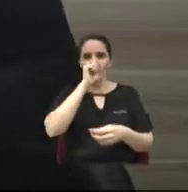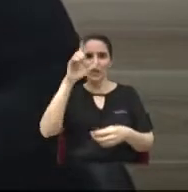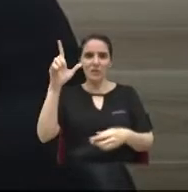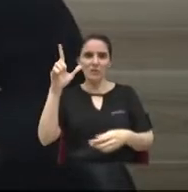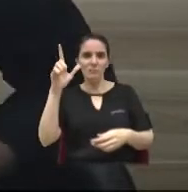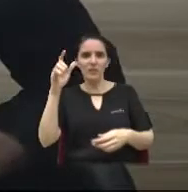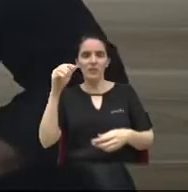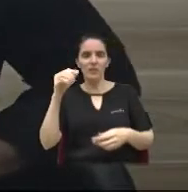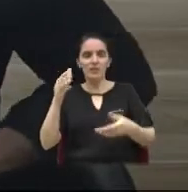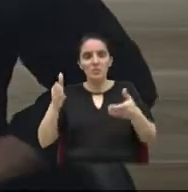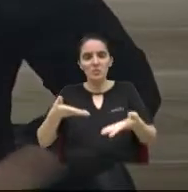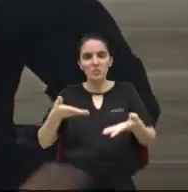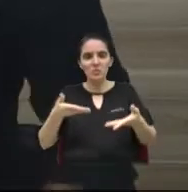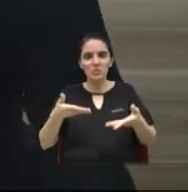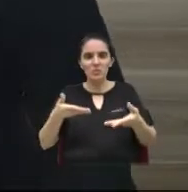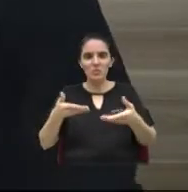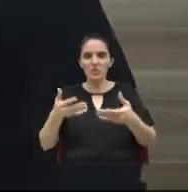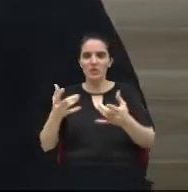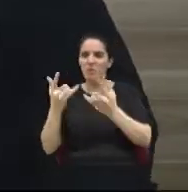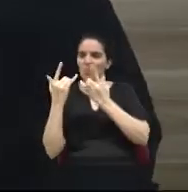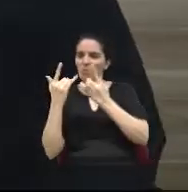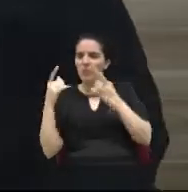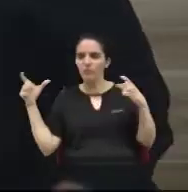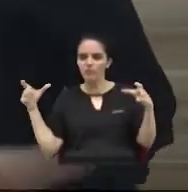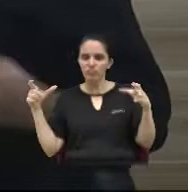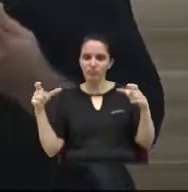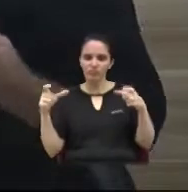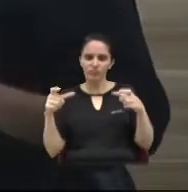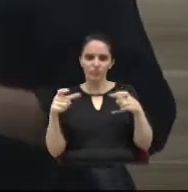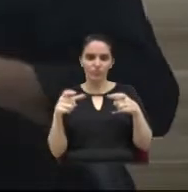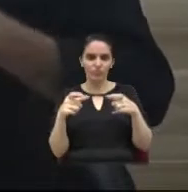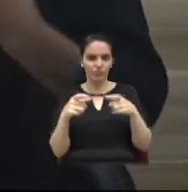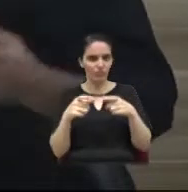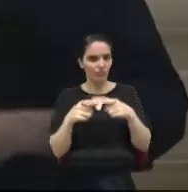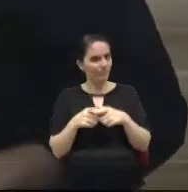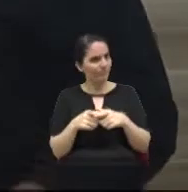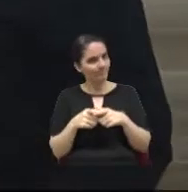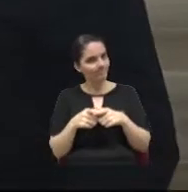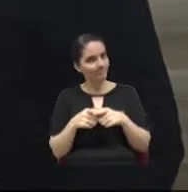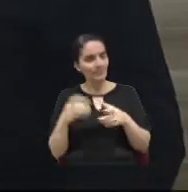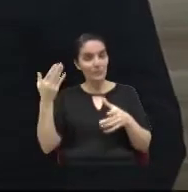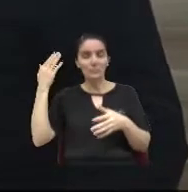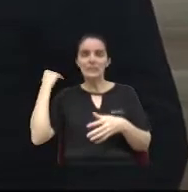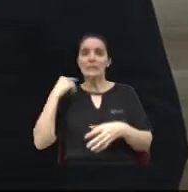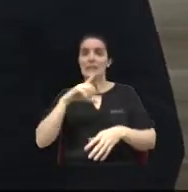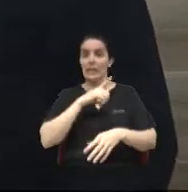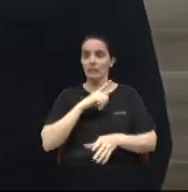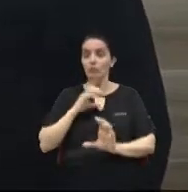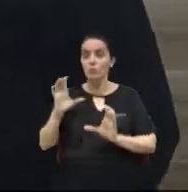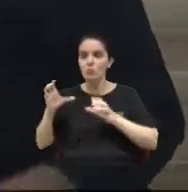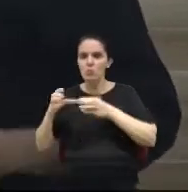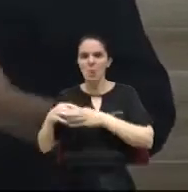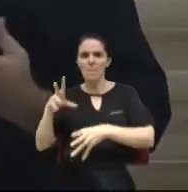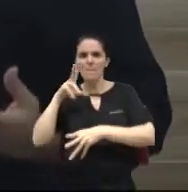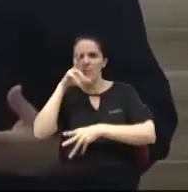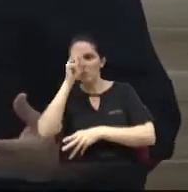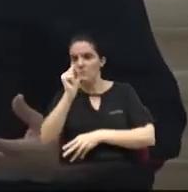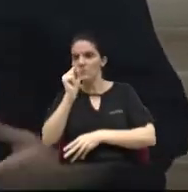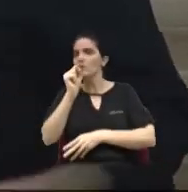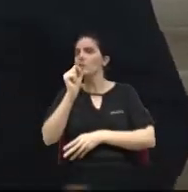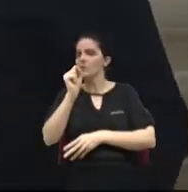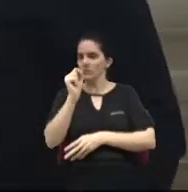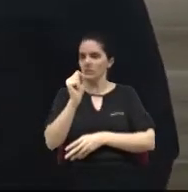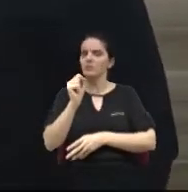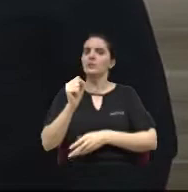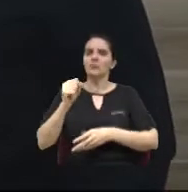identidade dela nos últimos 20 anos. Tínhamos clubes que movimentavam festas e bailes, os bares